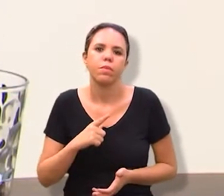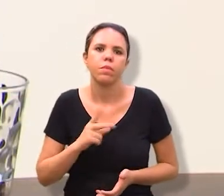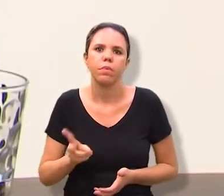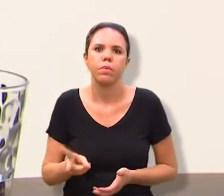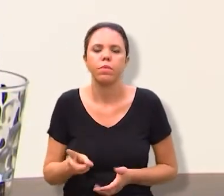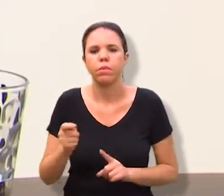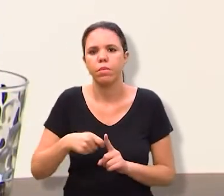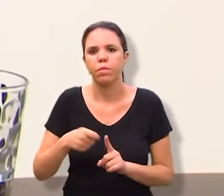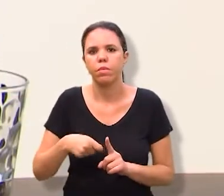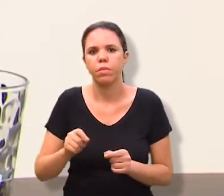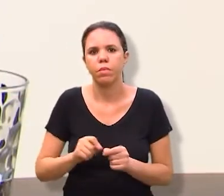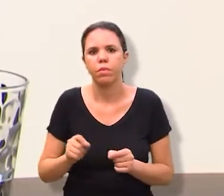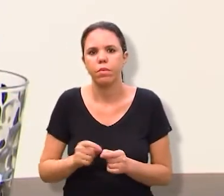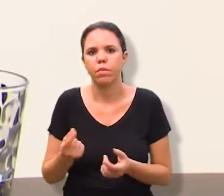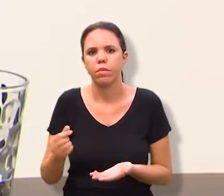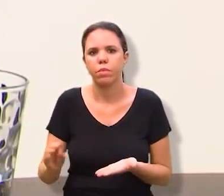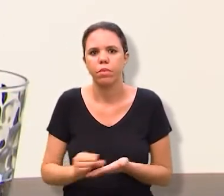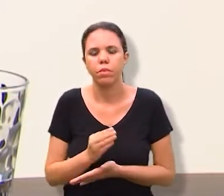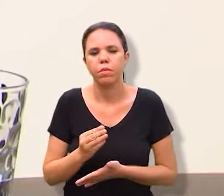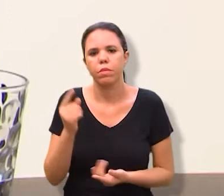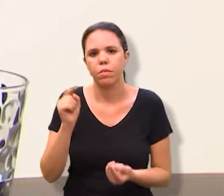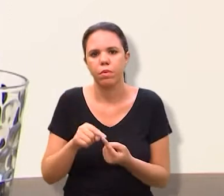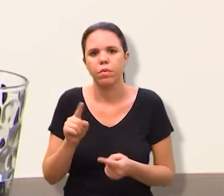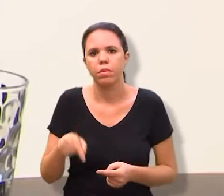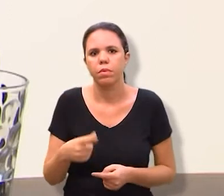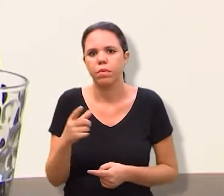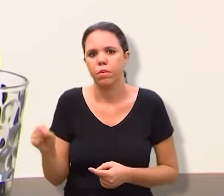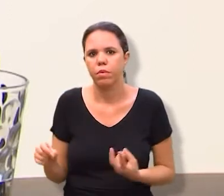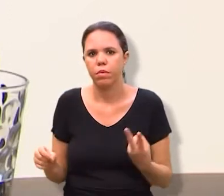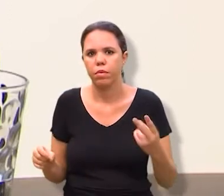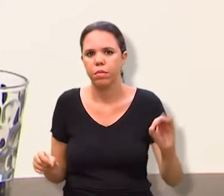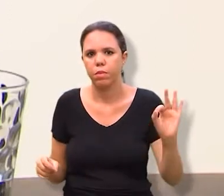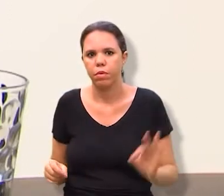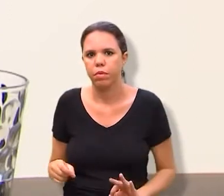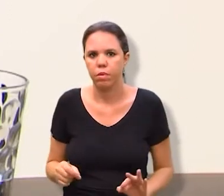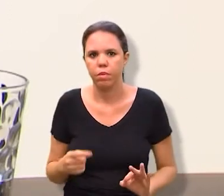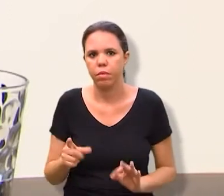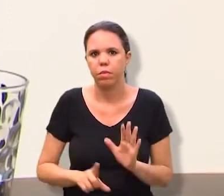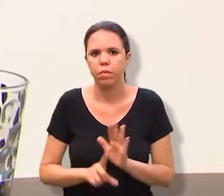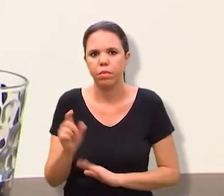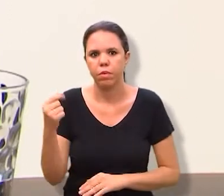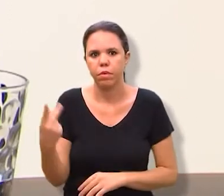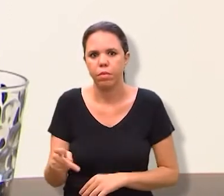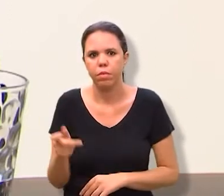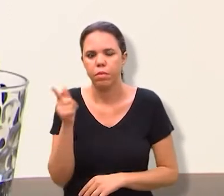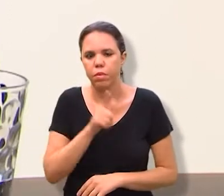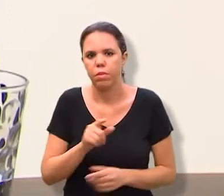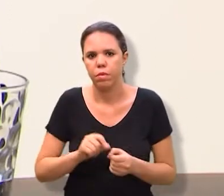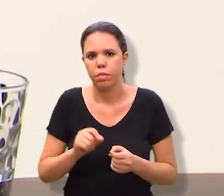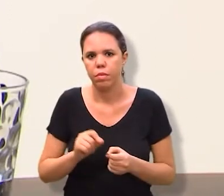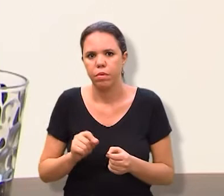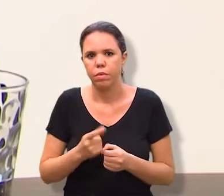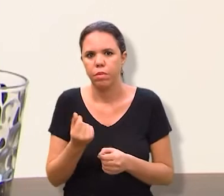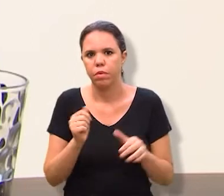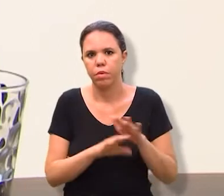ter sempre mensalmente fazer uma reserva. O ideal é que de 10% a 20% da sua receita você